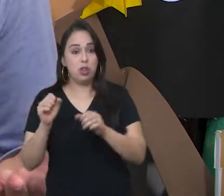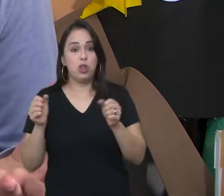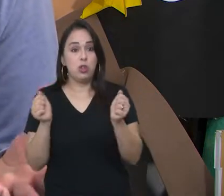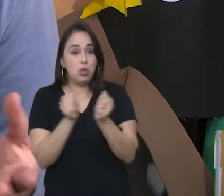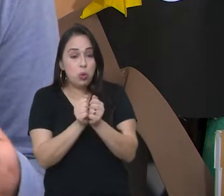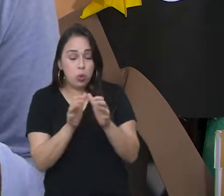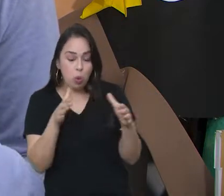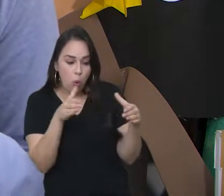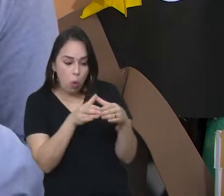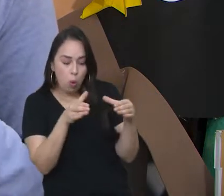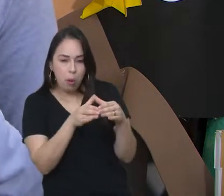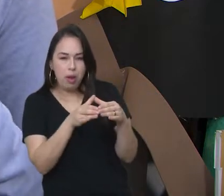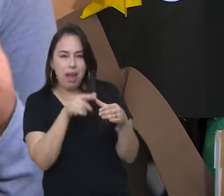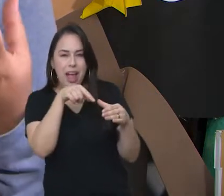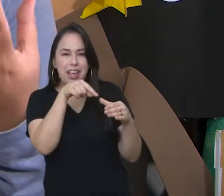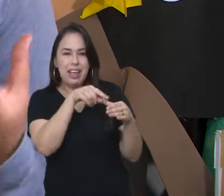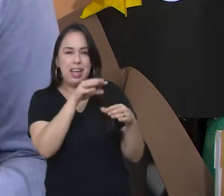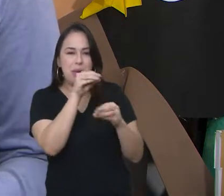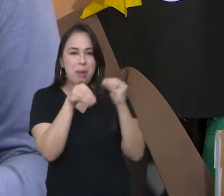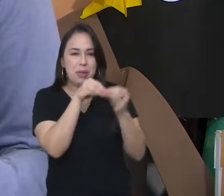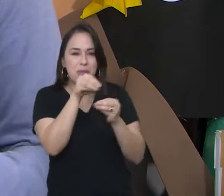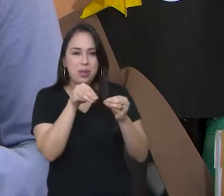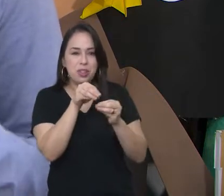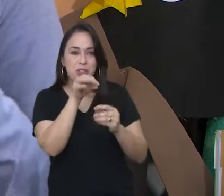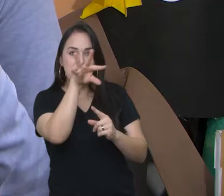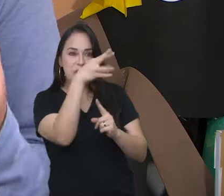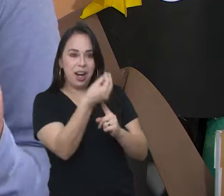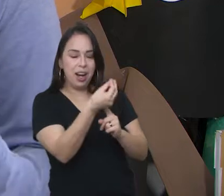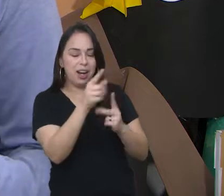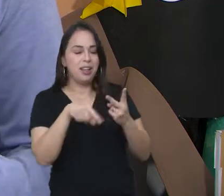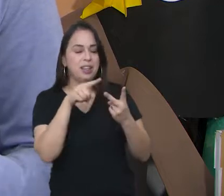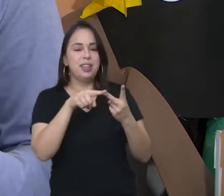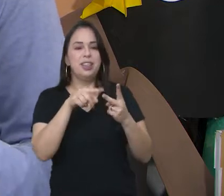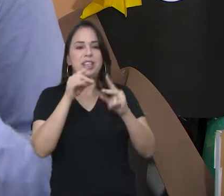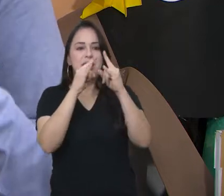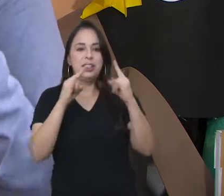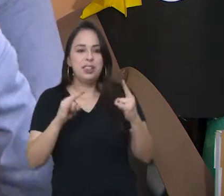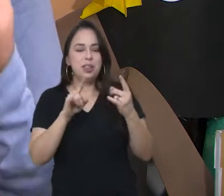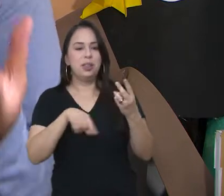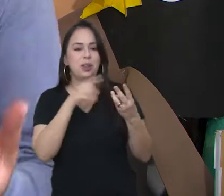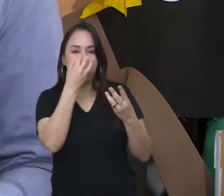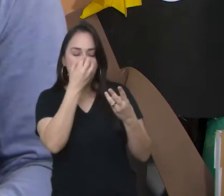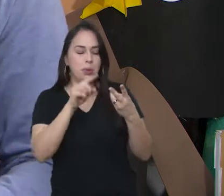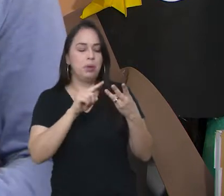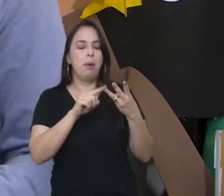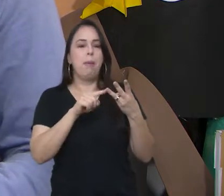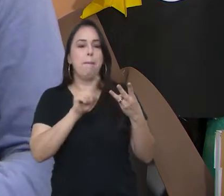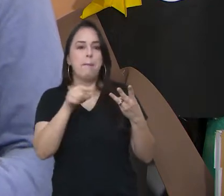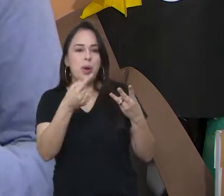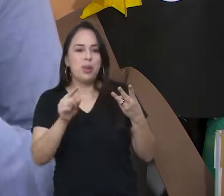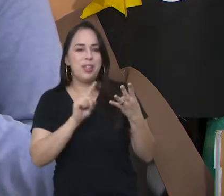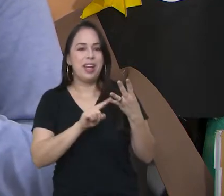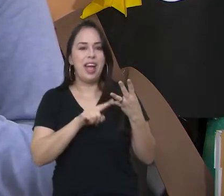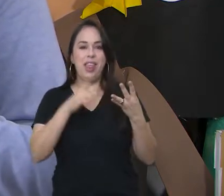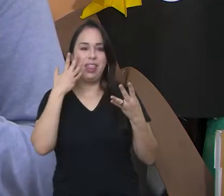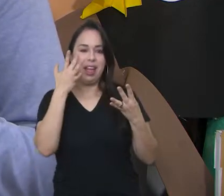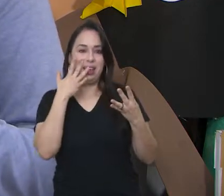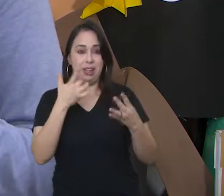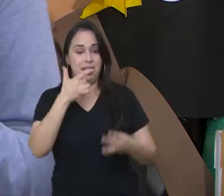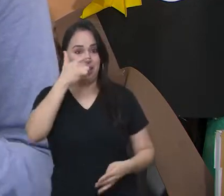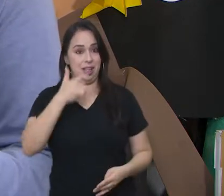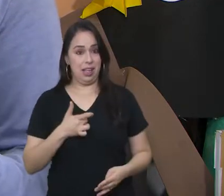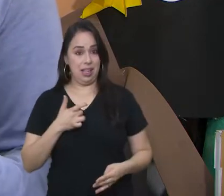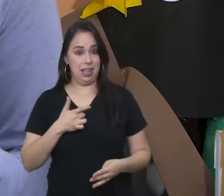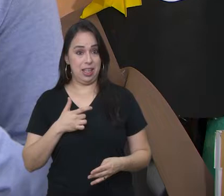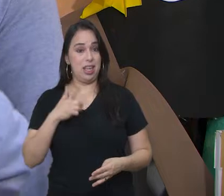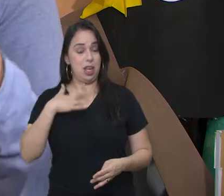parte desse grupo, que é uma mistura de artes, tem circo, música e teatro, né? No caso eu sou